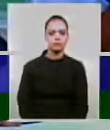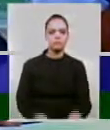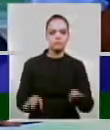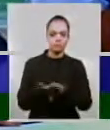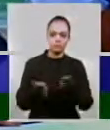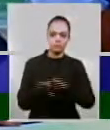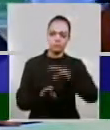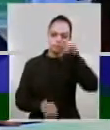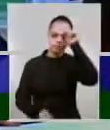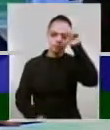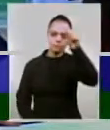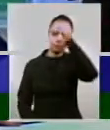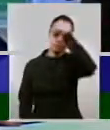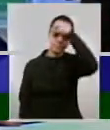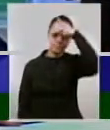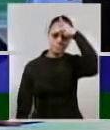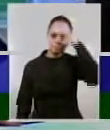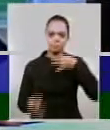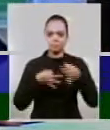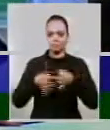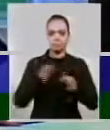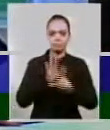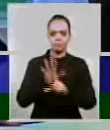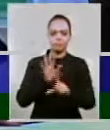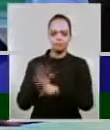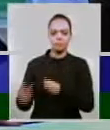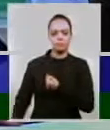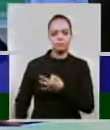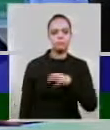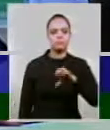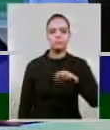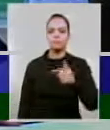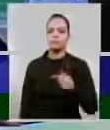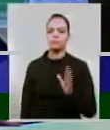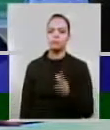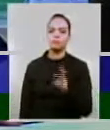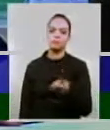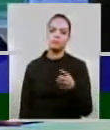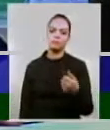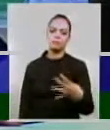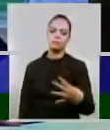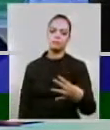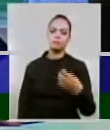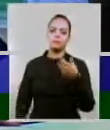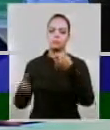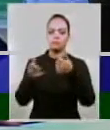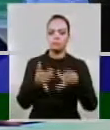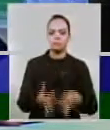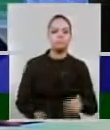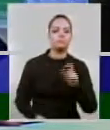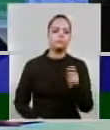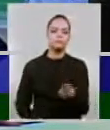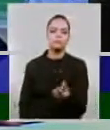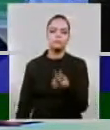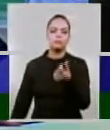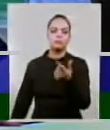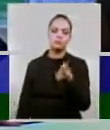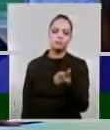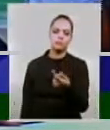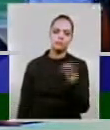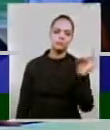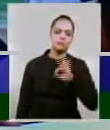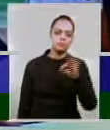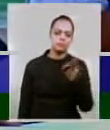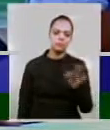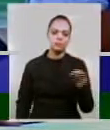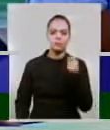Ainda do Prefeito Municipal, Projeto de Lei nº 97/2014, que dispõe sobre o valor das alíquotas de